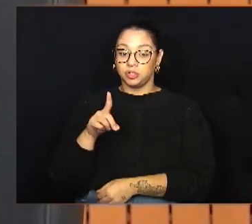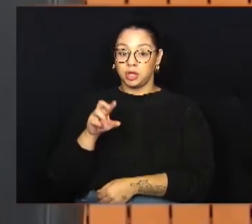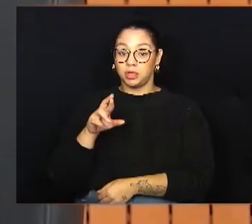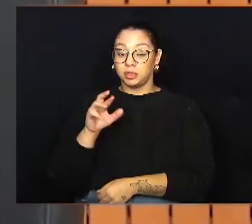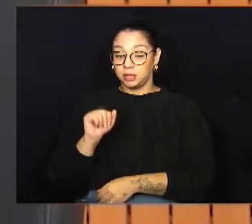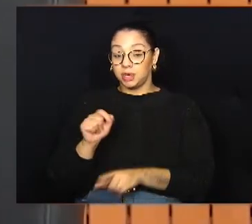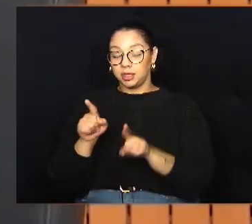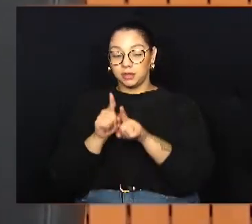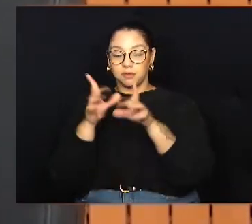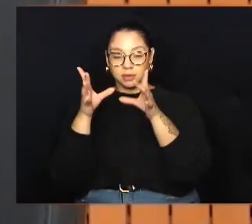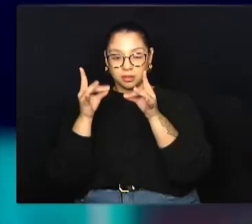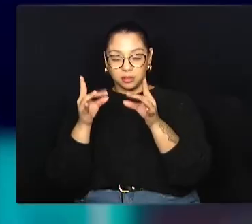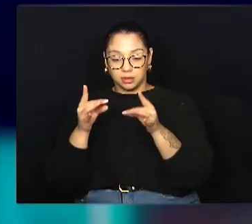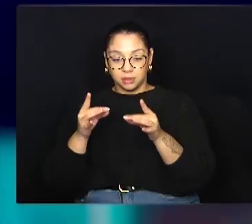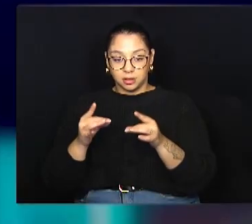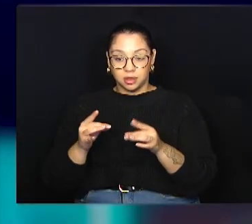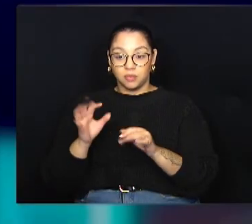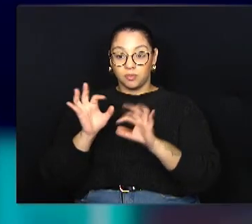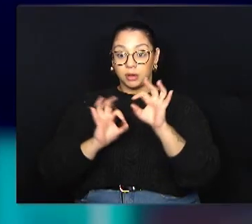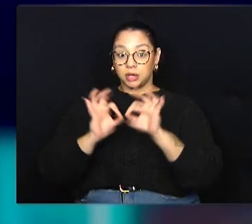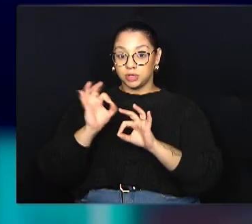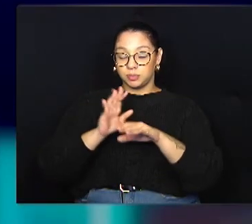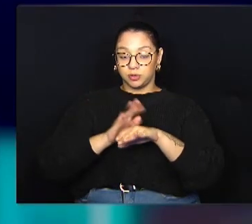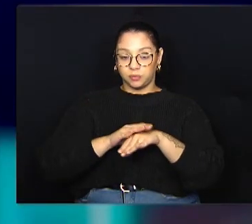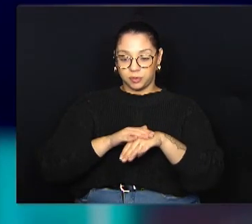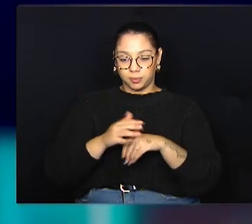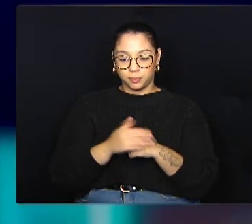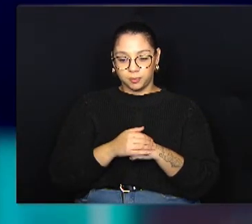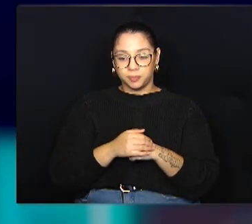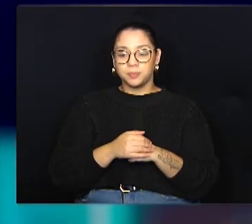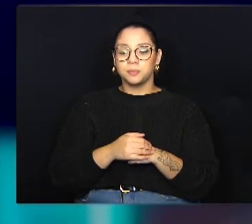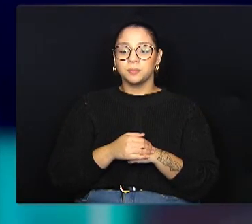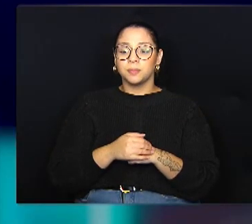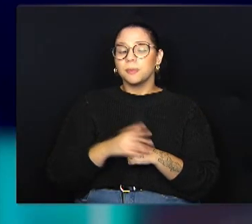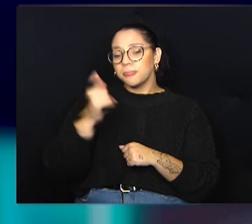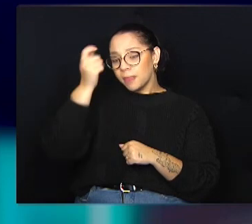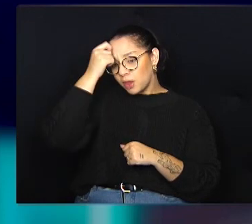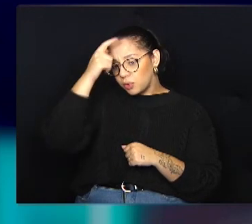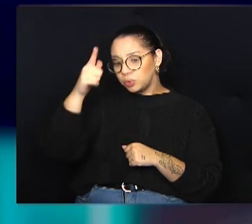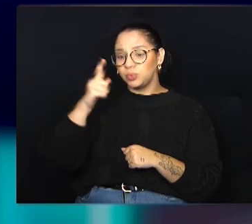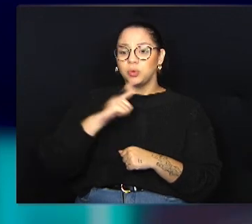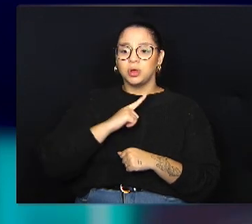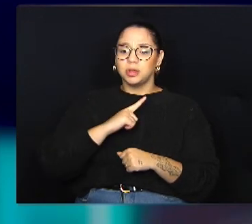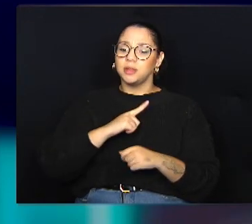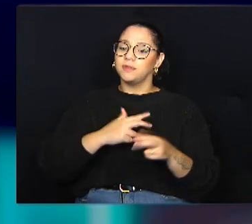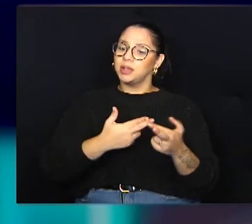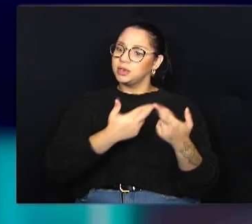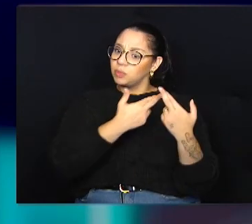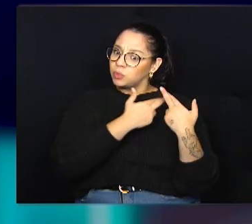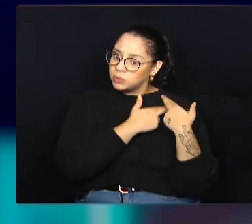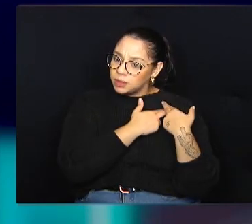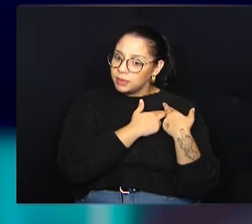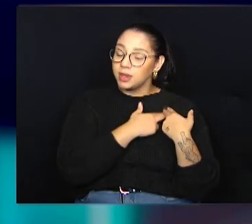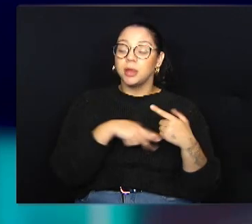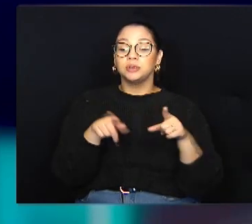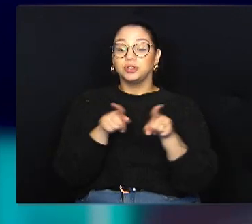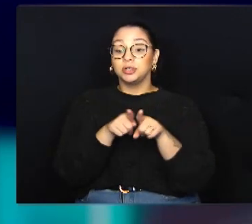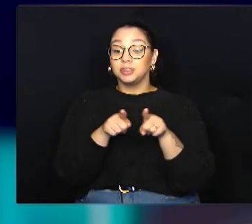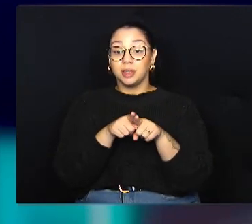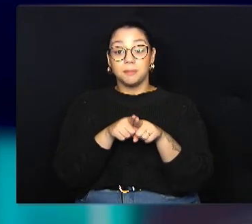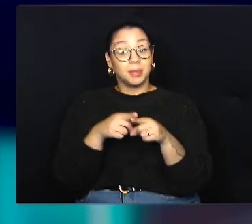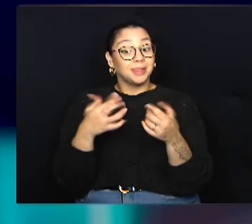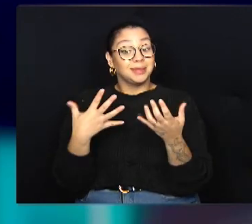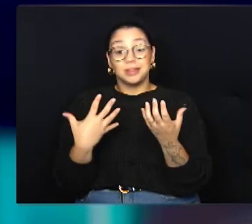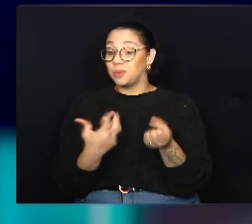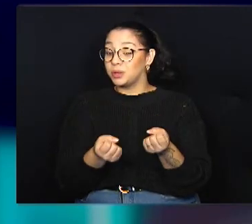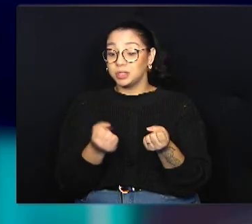o planejamento executado. Que a cultura, a gente teve muita responsabilidade, inclusive a gente negou